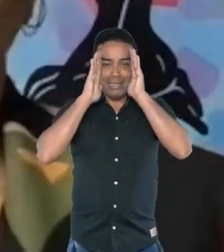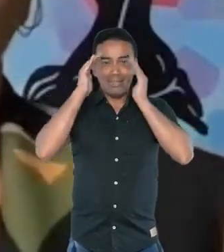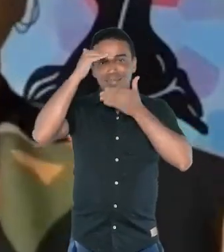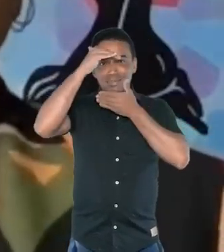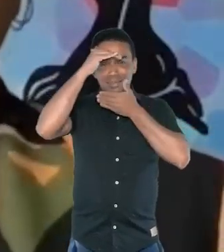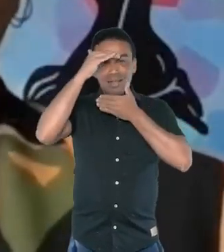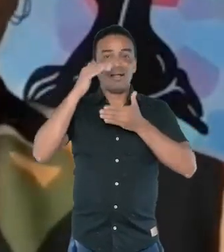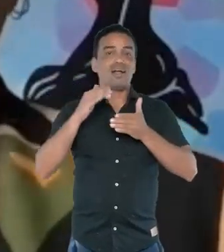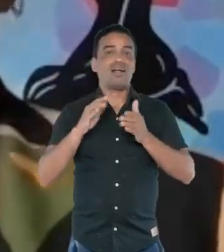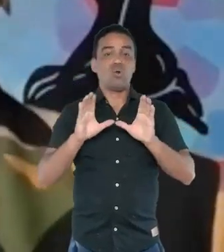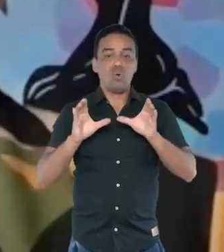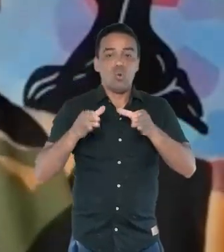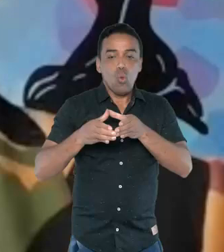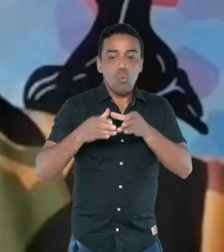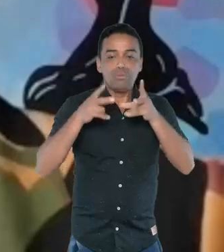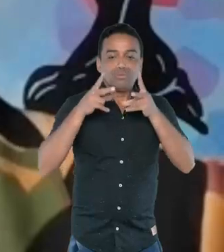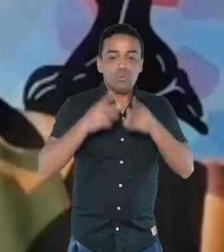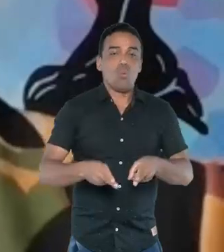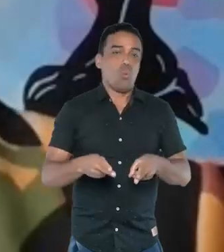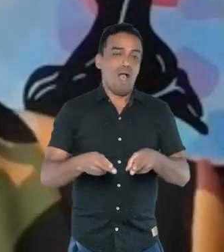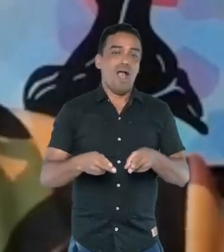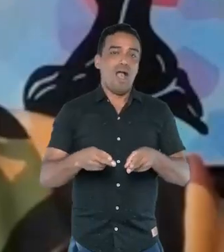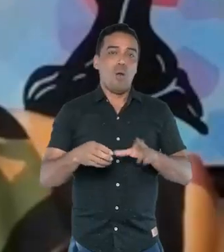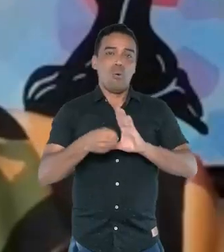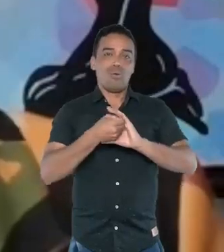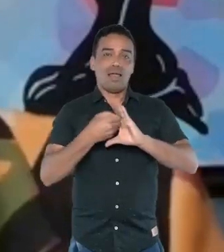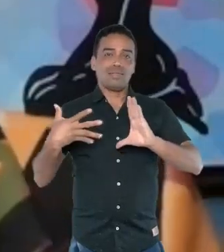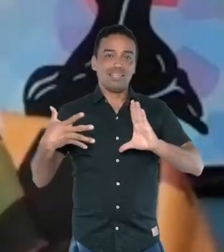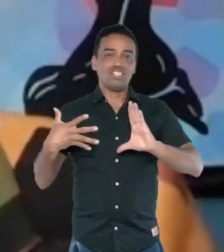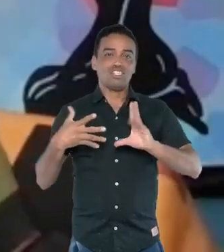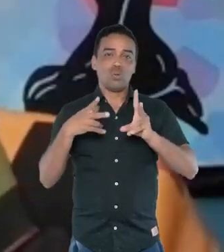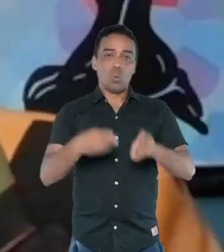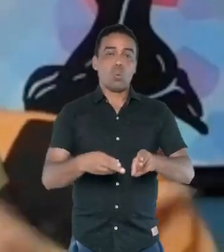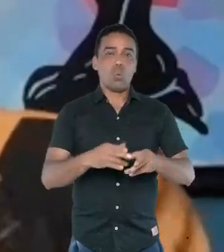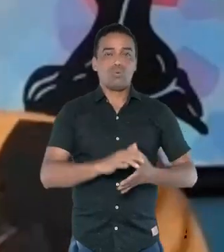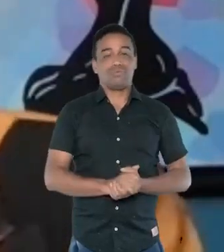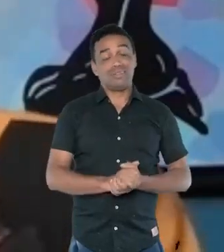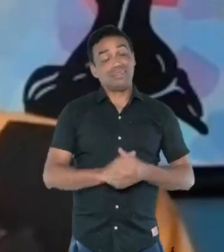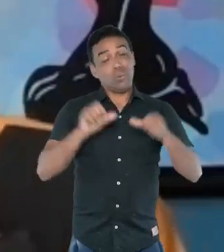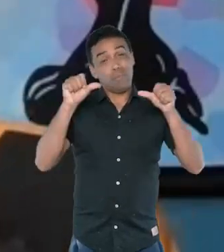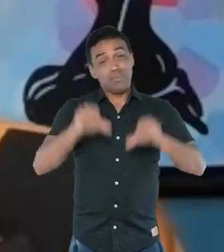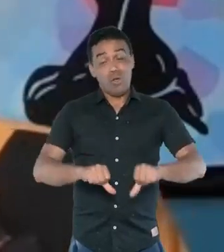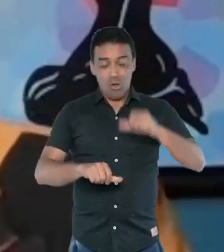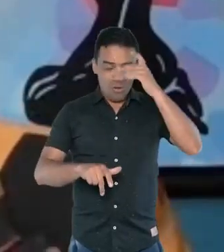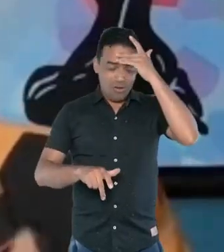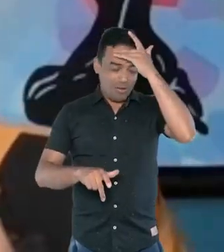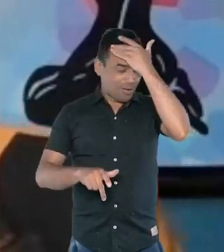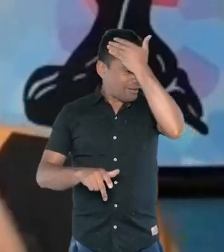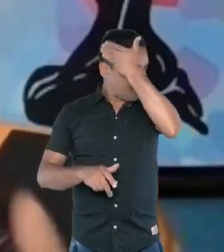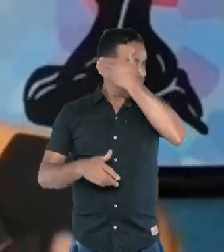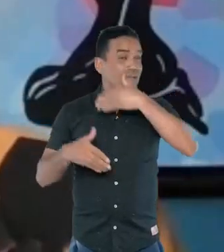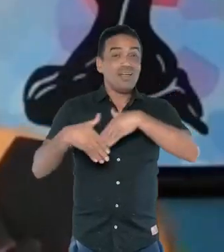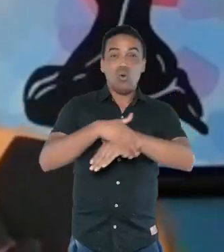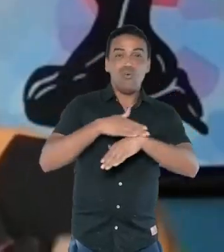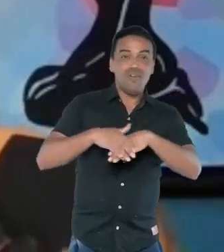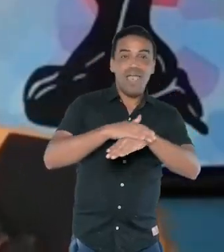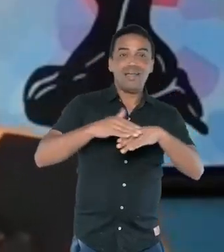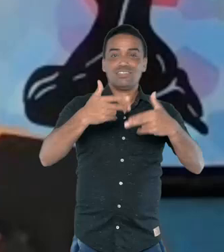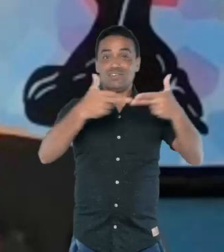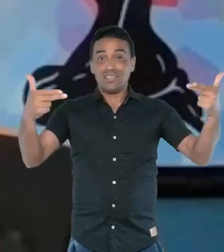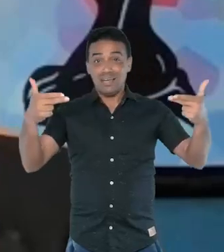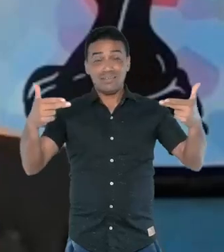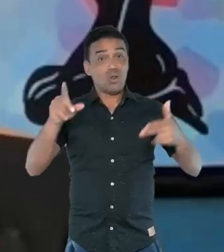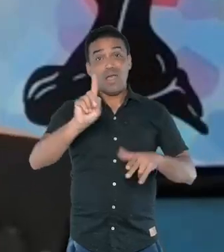e de homogeneização dentro desses espaços. E pior, porque a conversa sobre diversidade não é uma conversa sobre